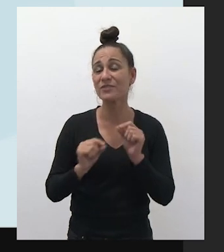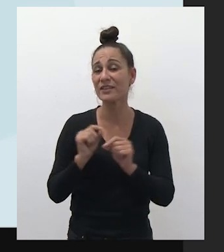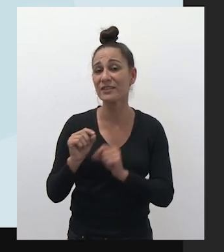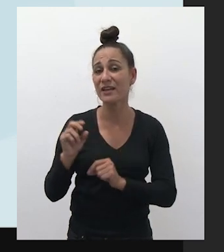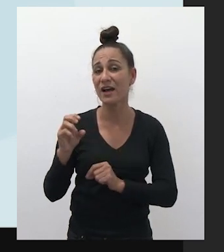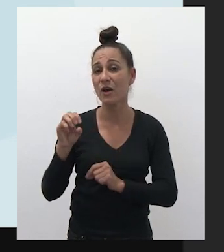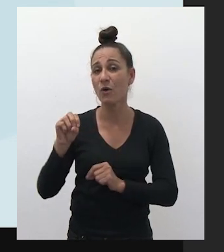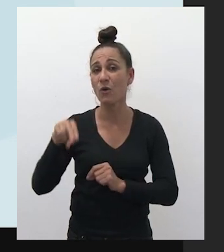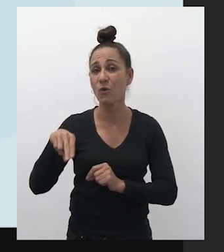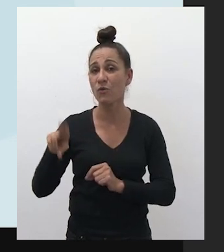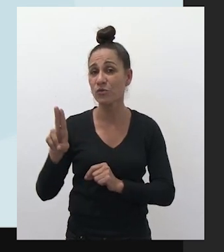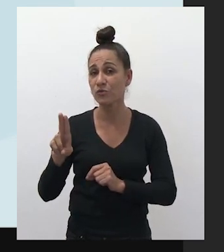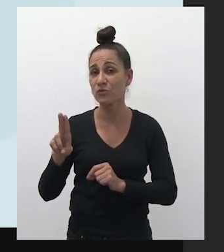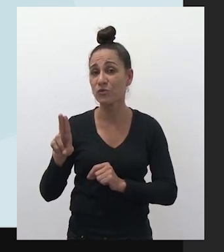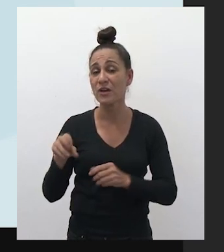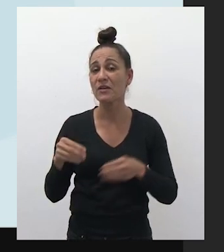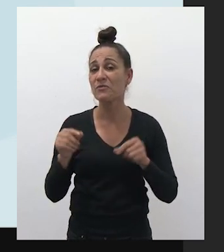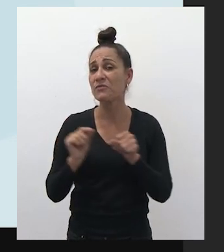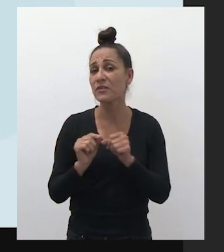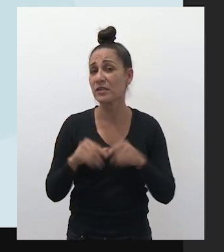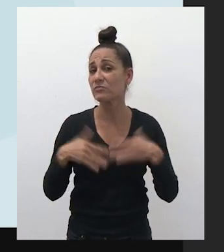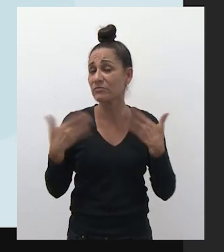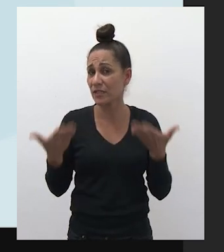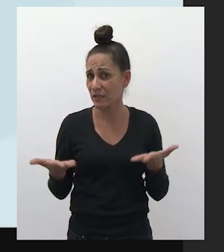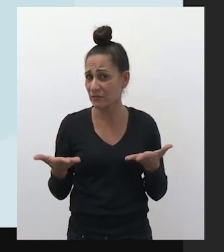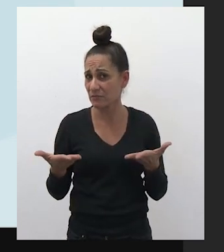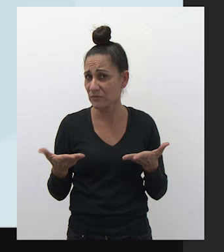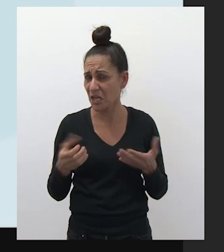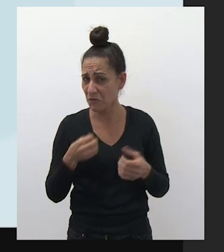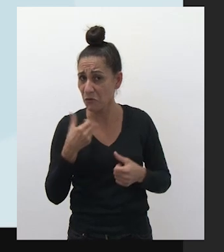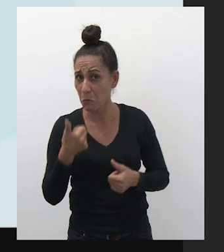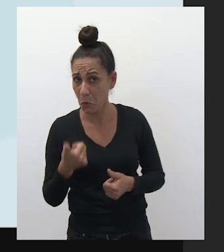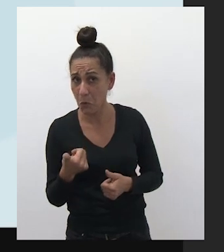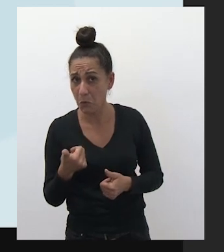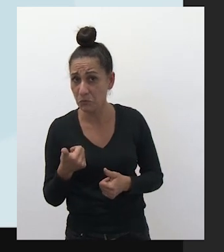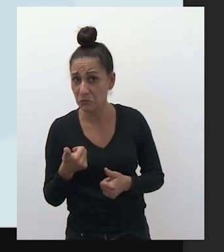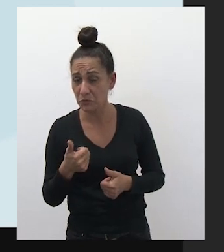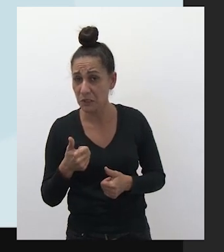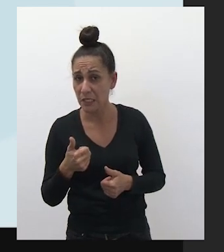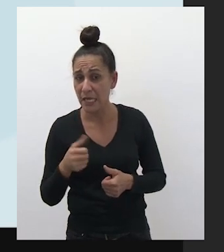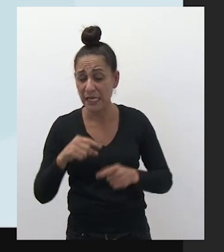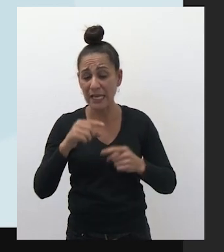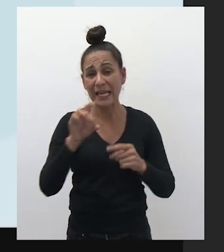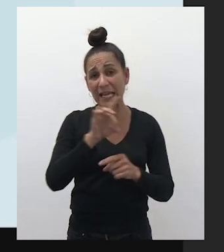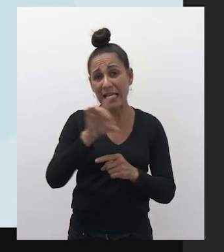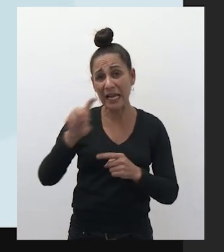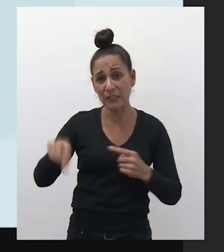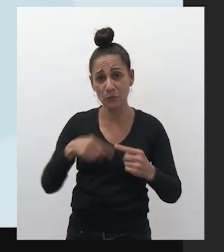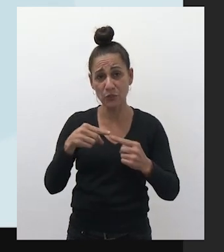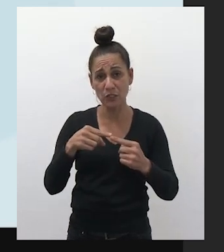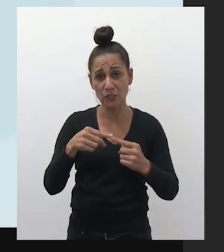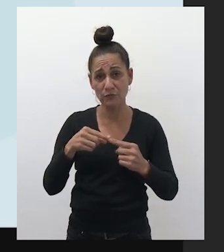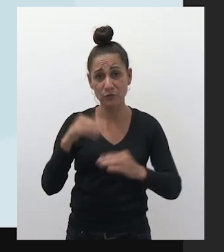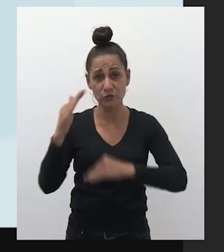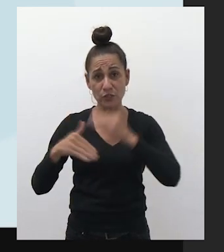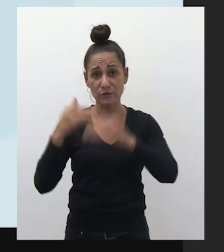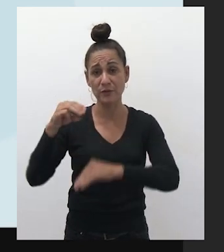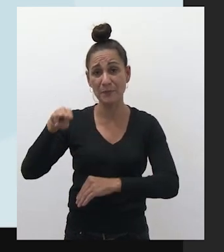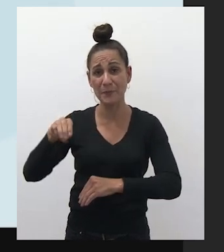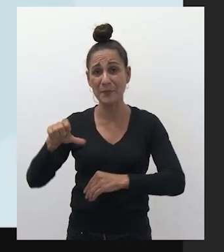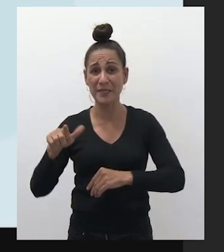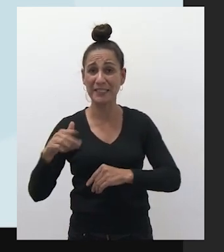balanço. Poxa, será que foi válido cada um desses objetivos de desenvolvimento do milênio? Será que a